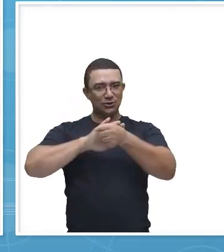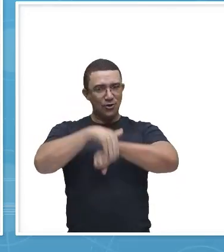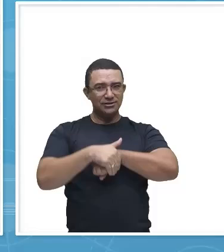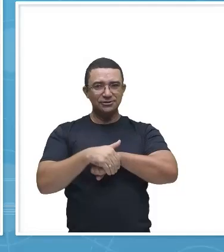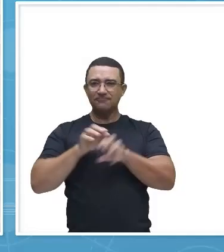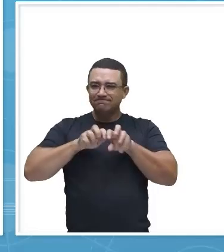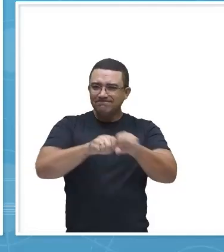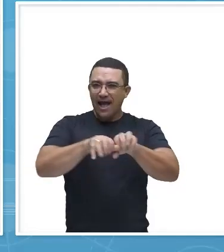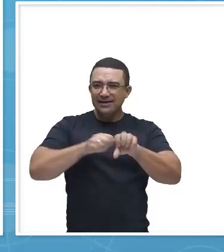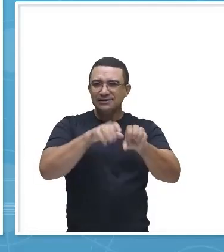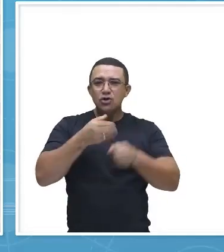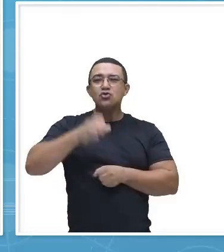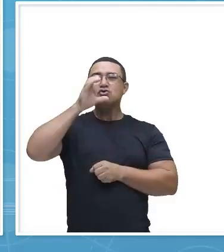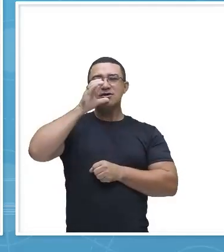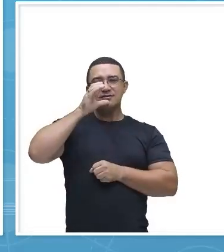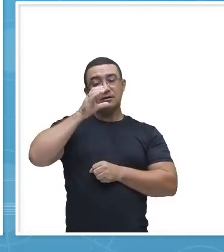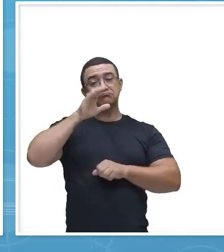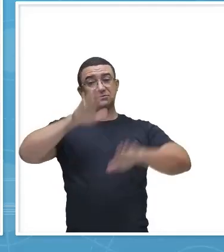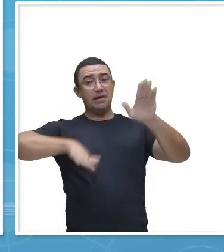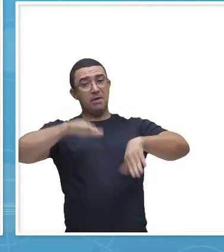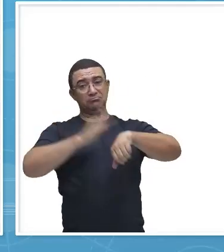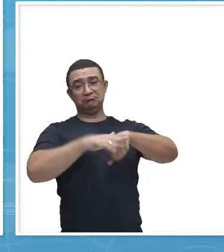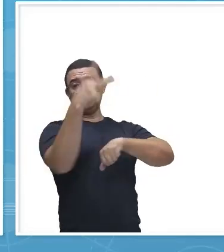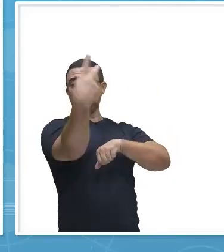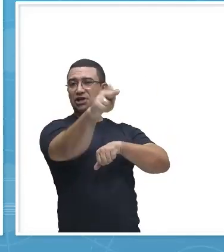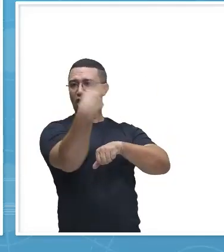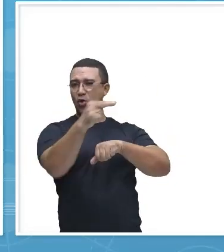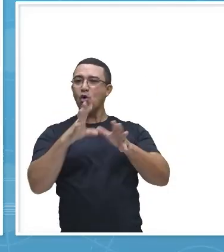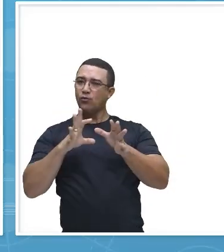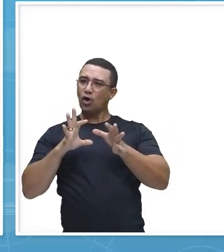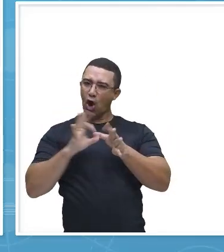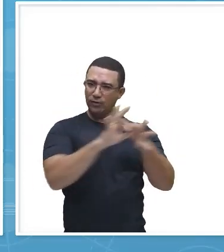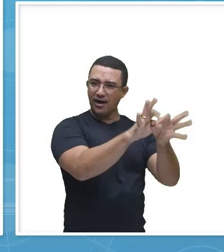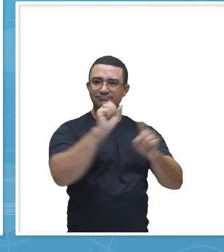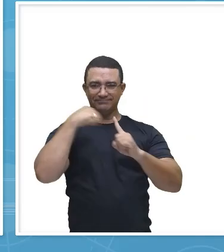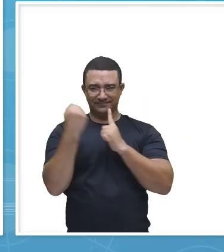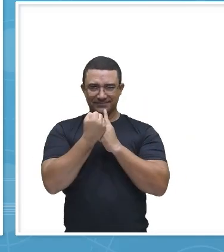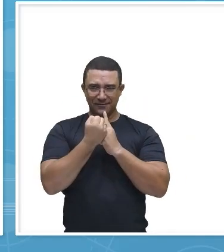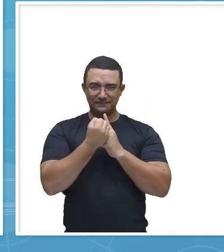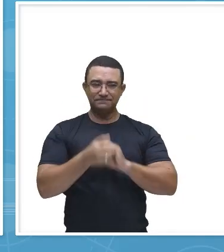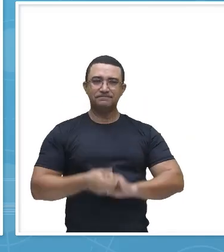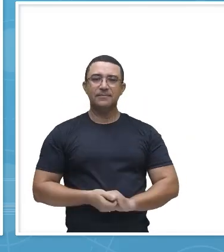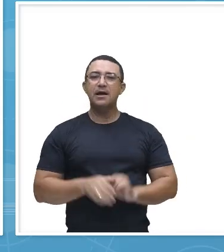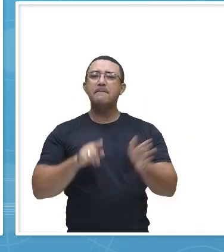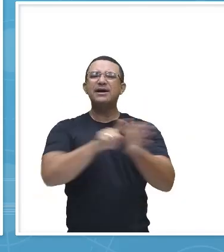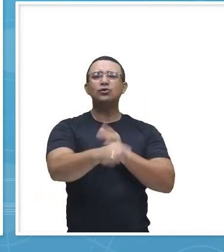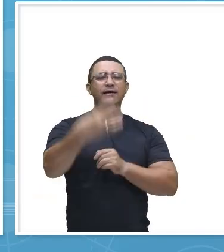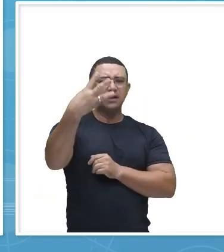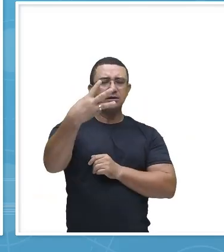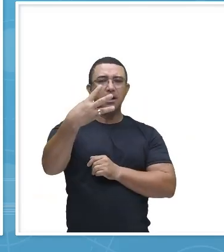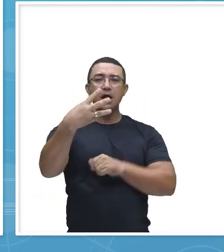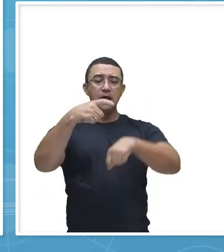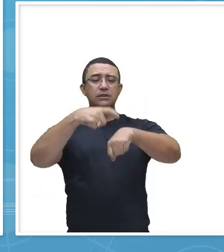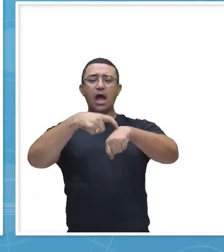realidade, com o seu contexto social, tá bom? Na terceira questão, nós vimos que como o tempo influencia